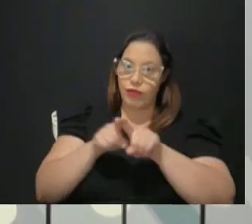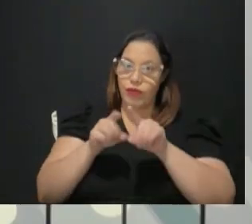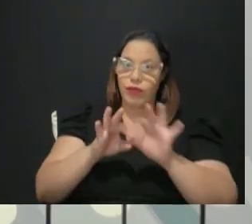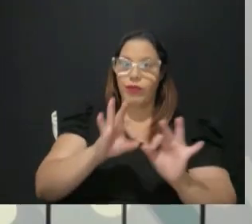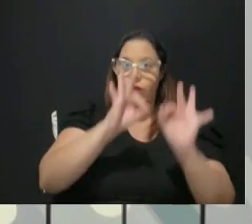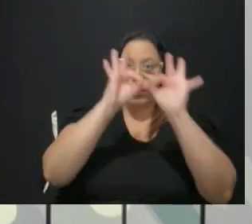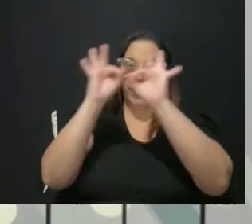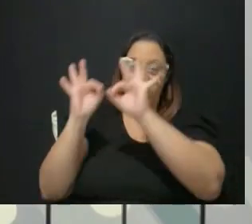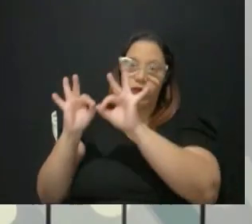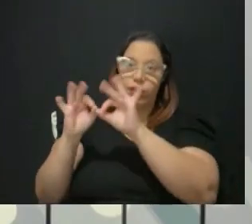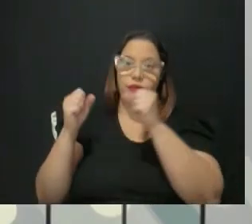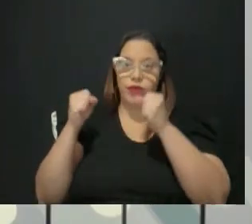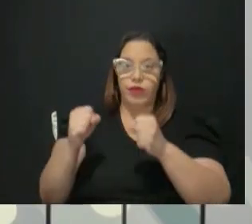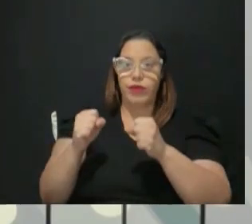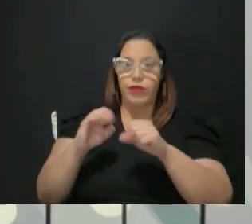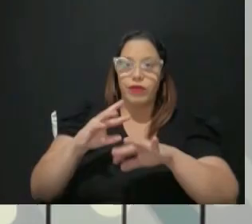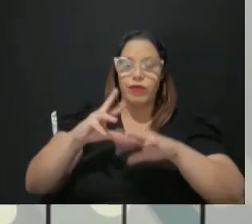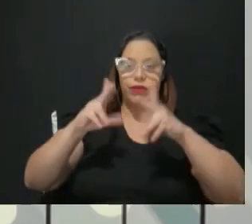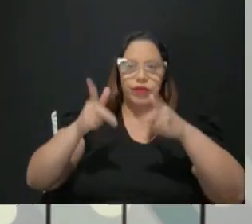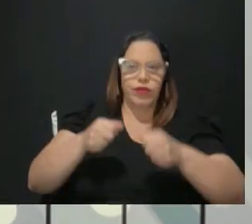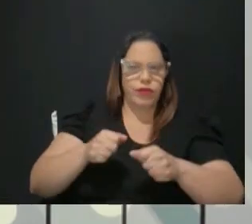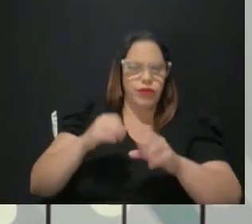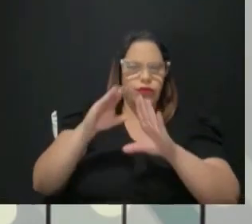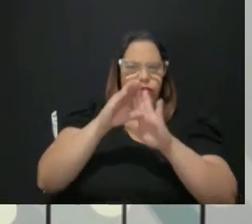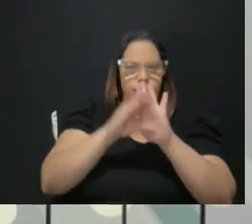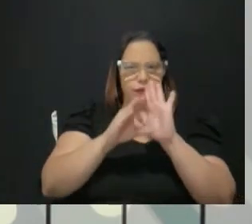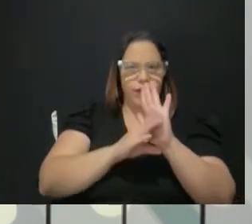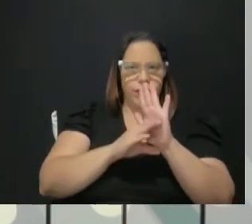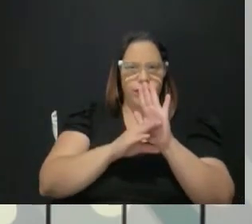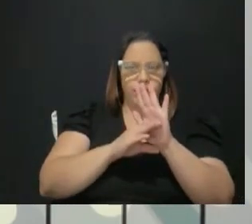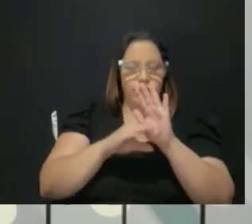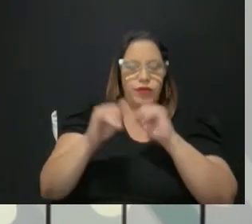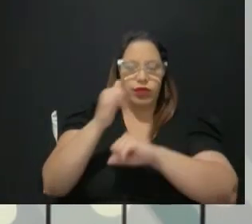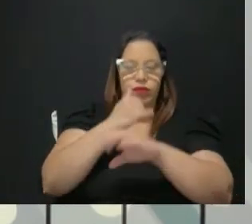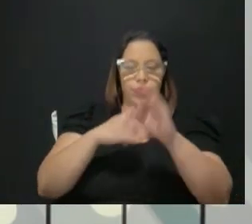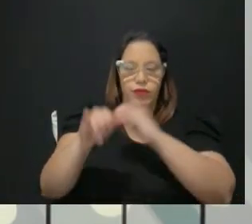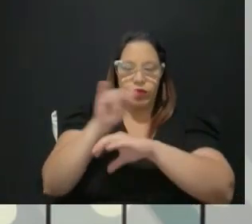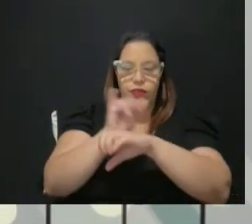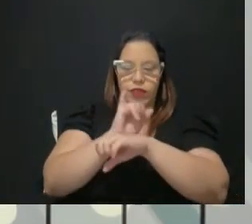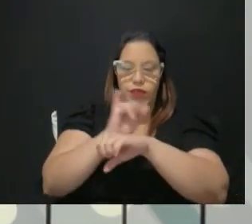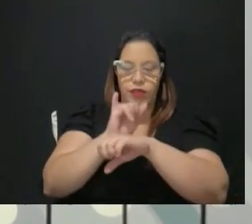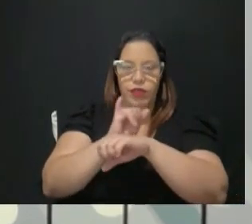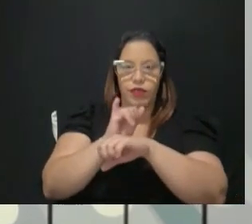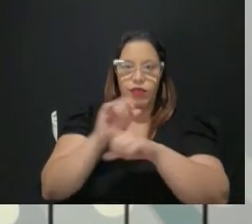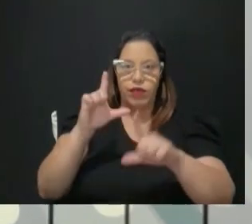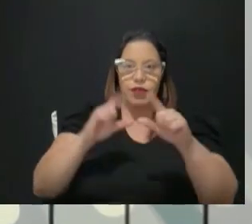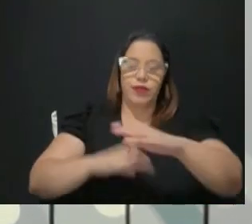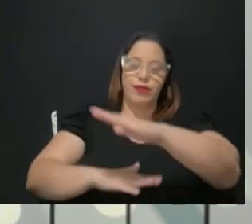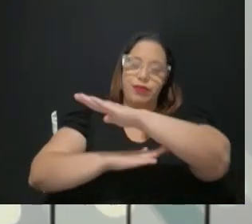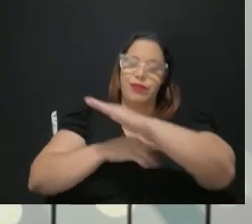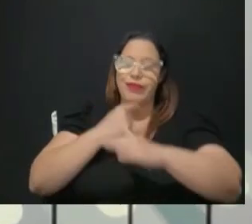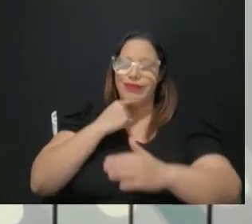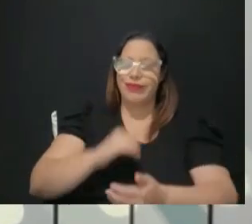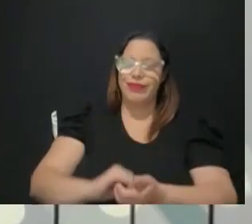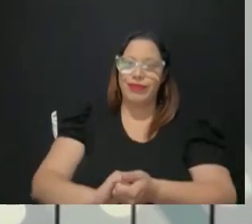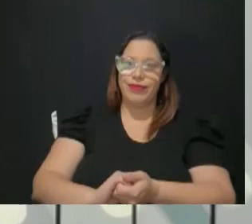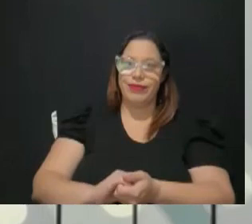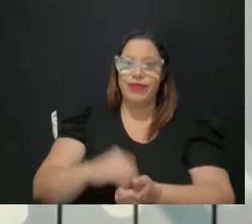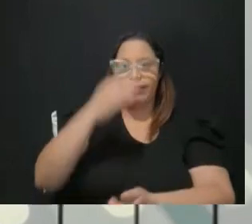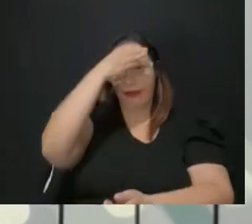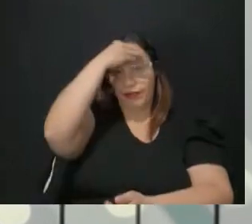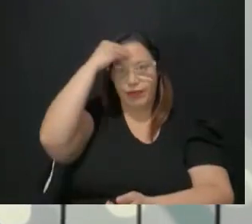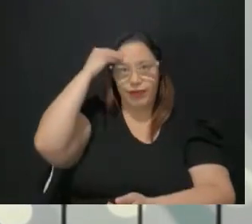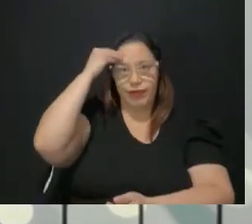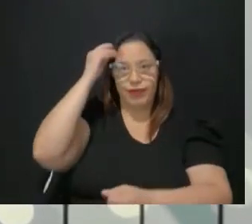pela sua companhia. Você pode conferir todos os quadros da nossa programação no YouTube da TV Câmara Campinas e não